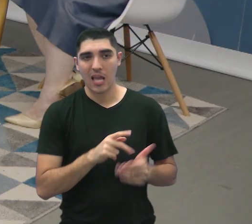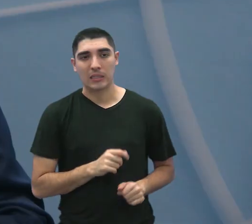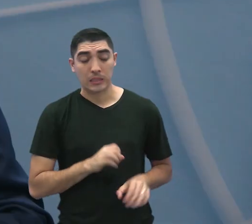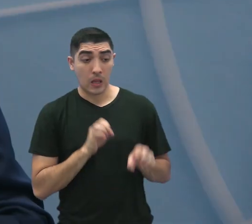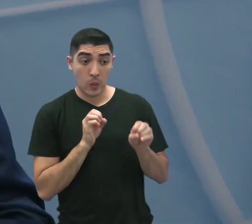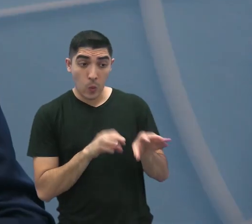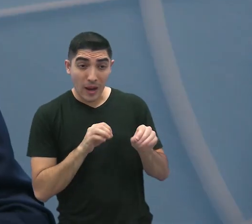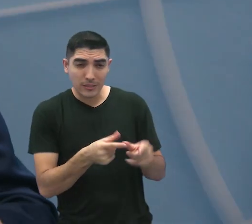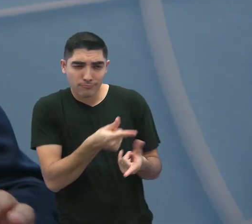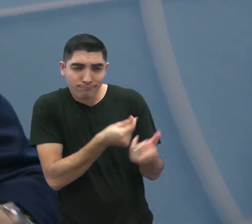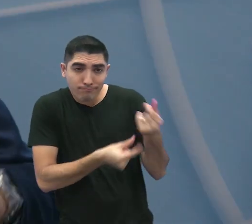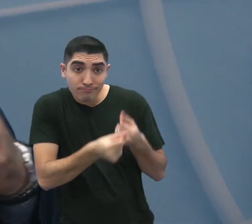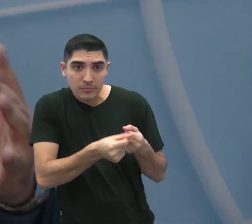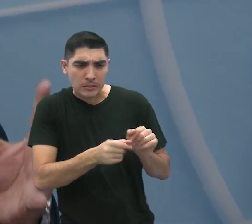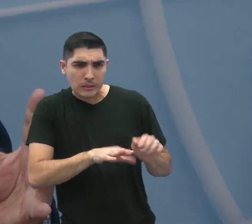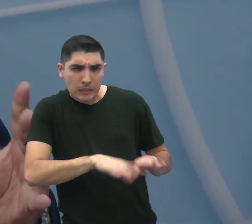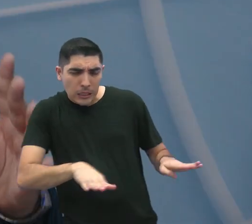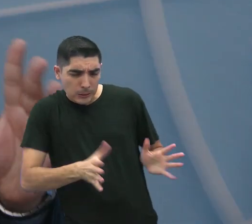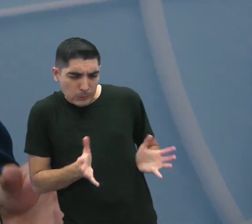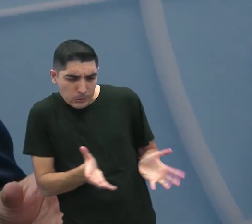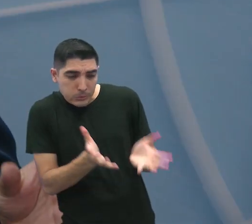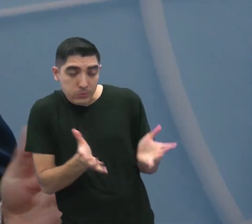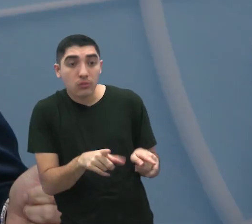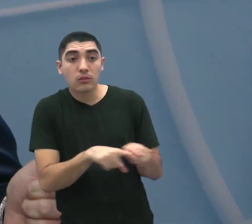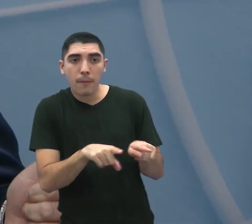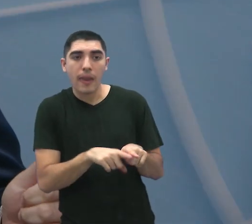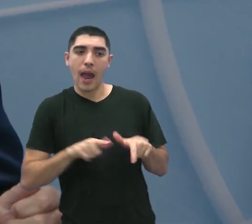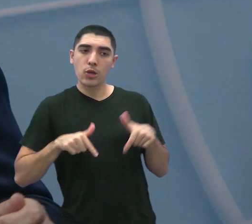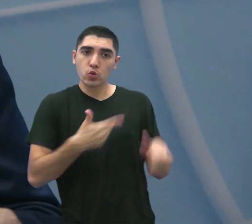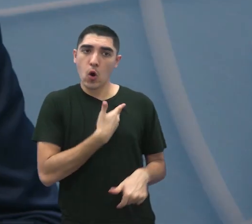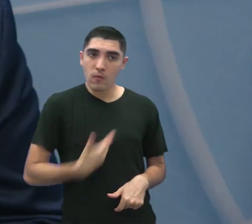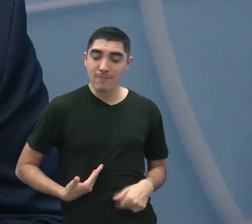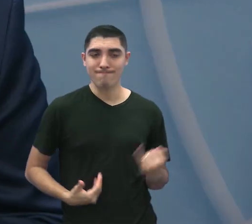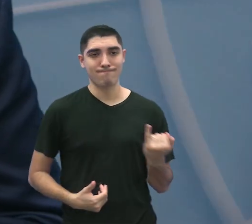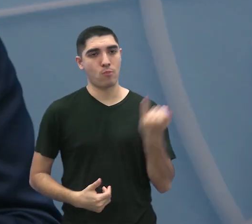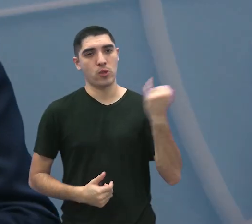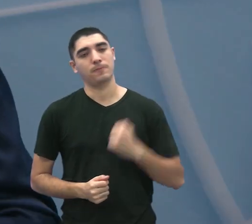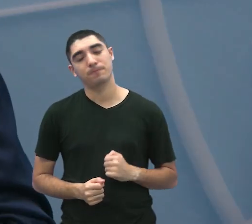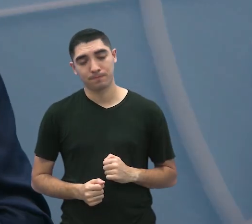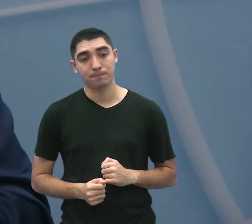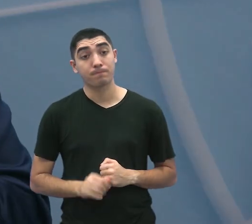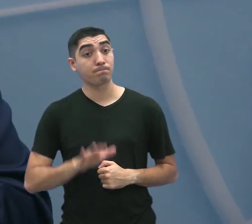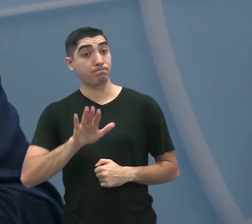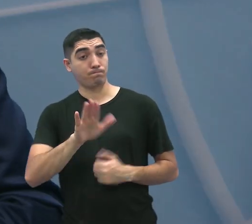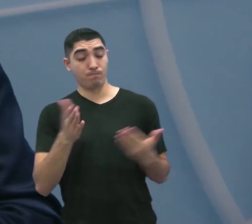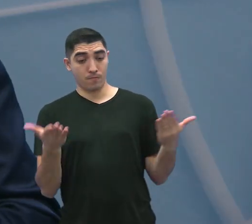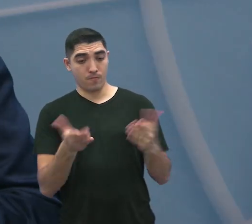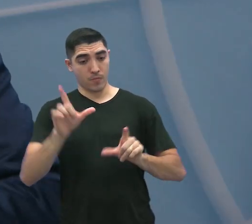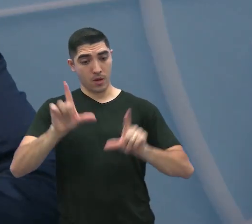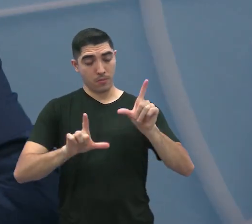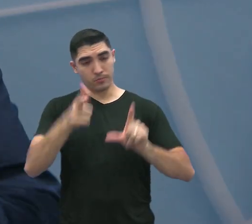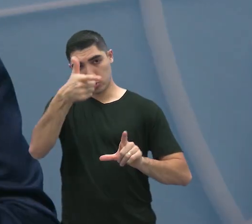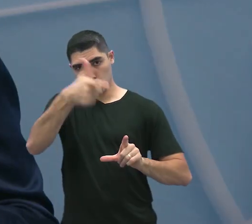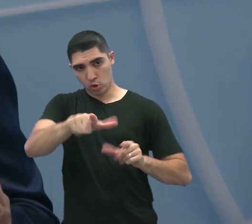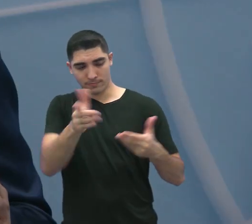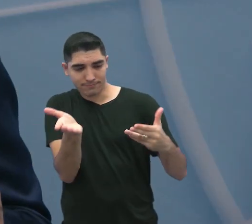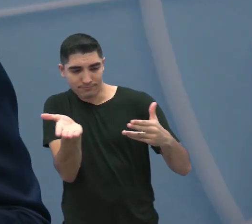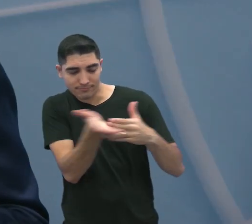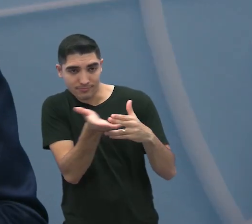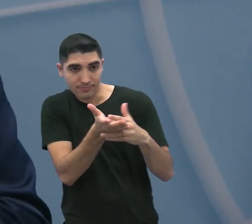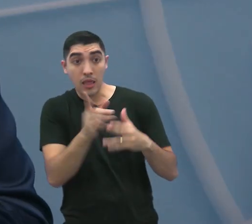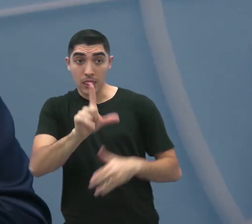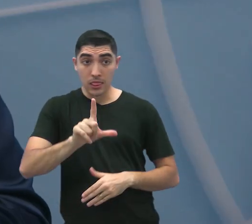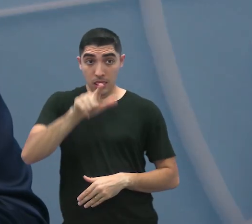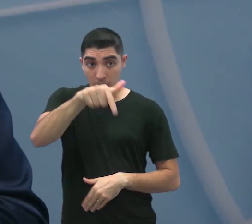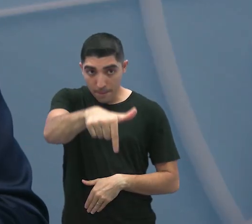financeira, desde cedo, e políticas públicas, ações, é fundamental. Gente, o Diálogos da Cidade faz mais uma pausa. No